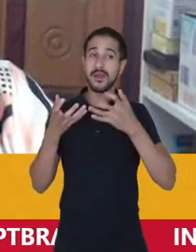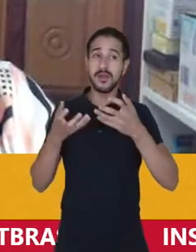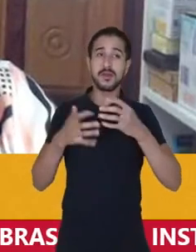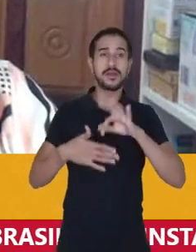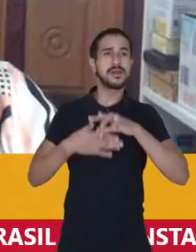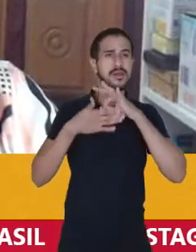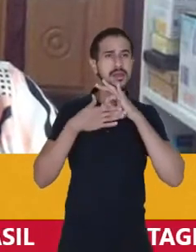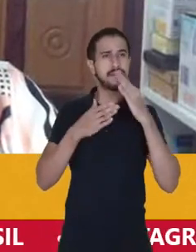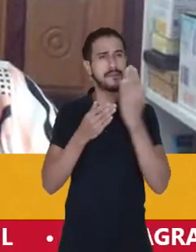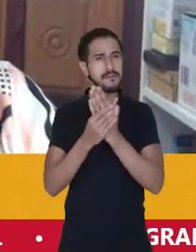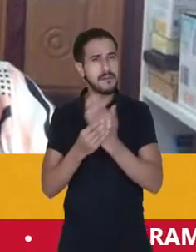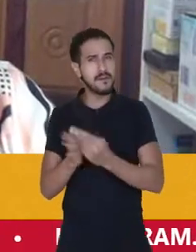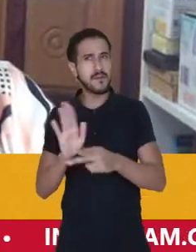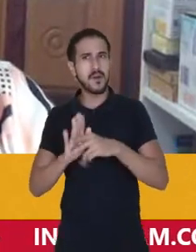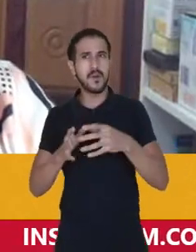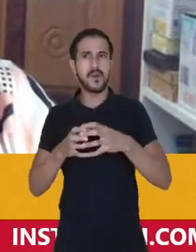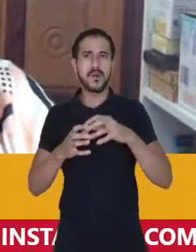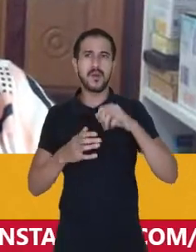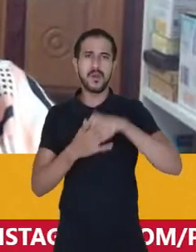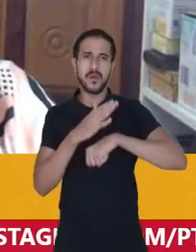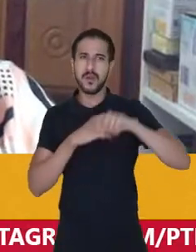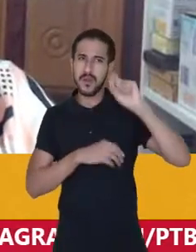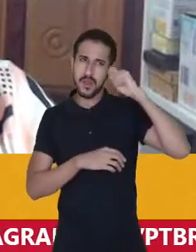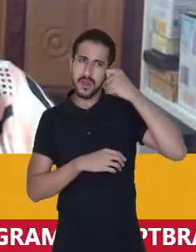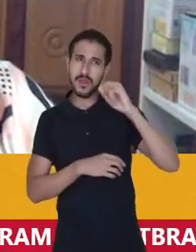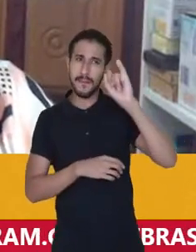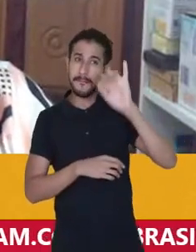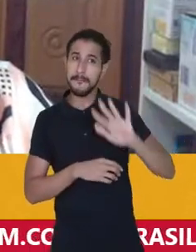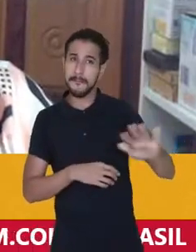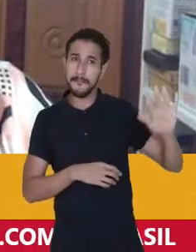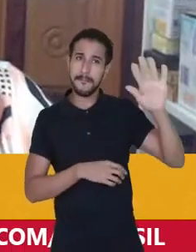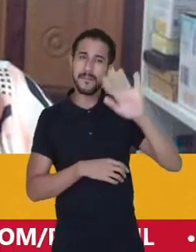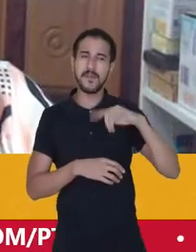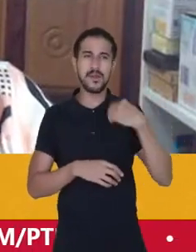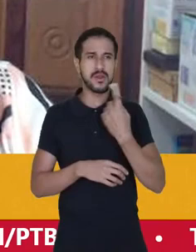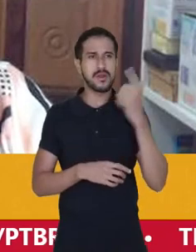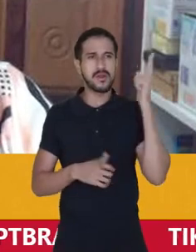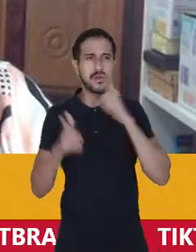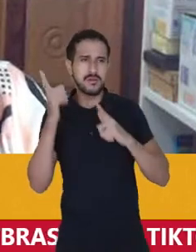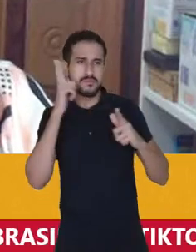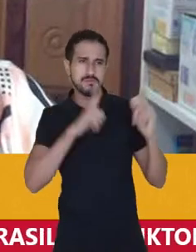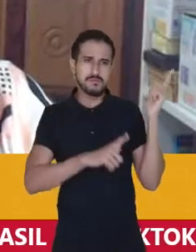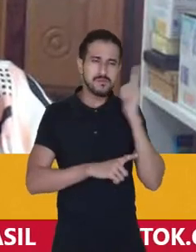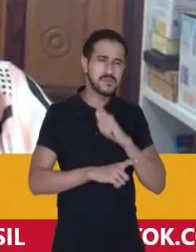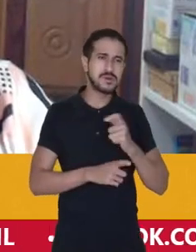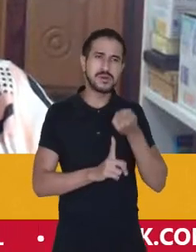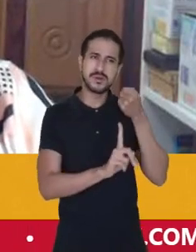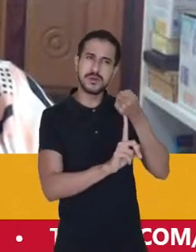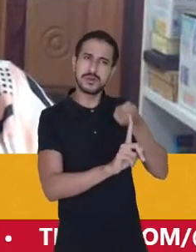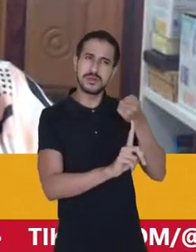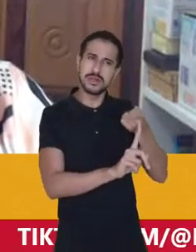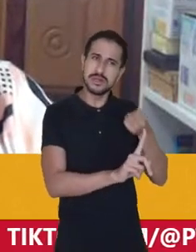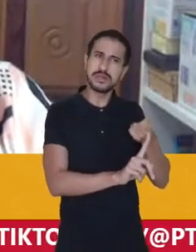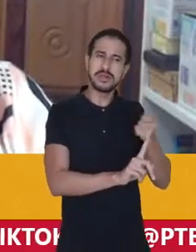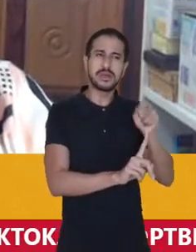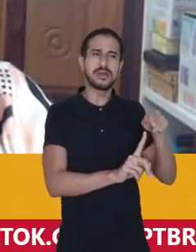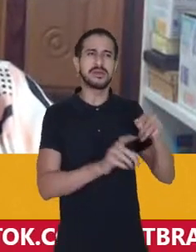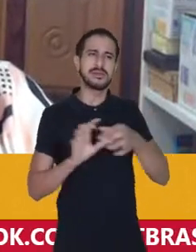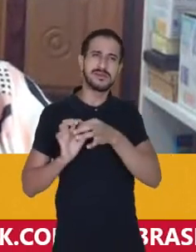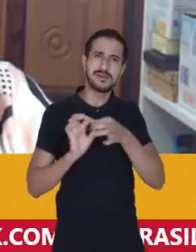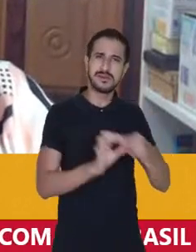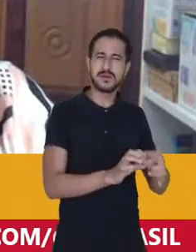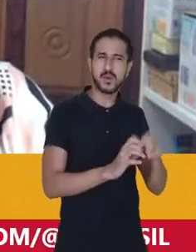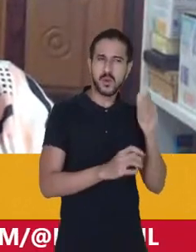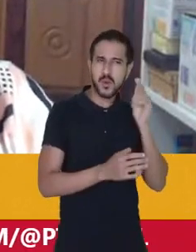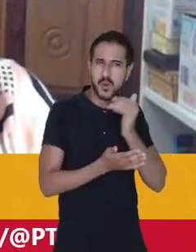destacar as denúncias do movimento negro, internacionais, inclusive, é que a gente tem conseguido, de alguma forma, pressionar para que esse quadro